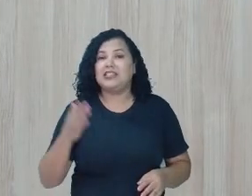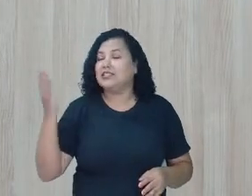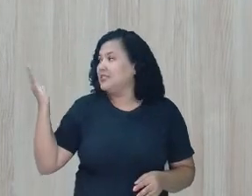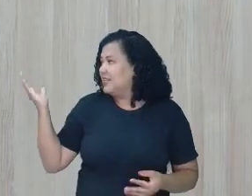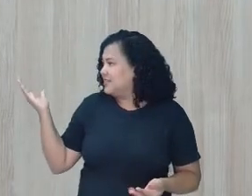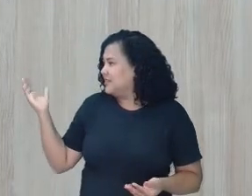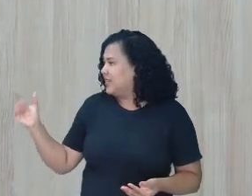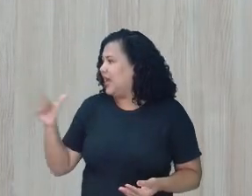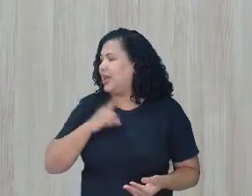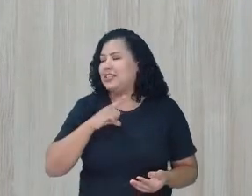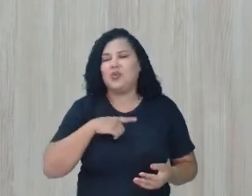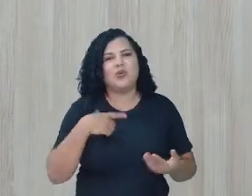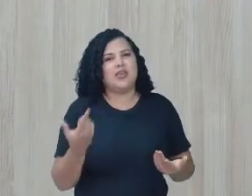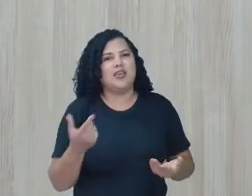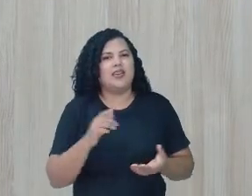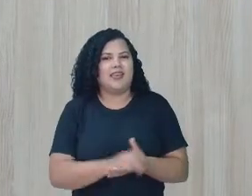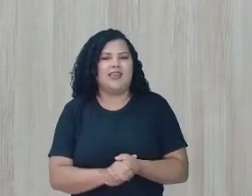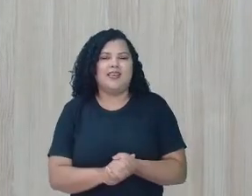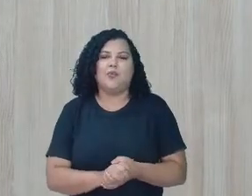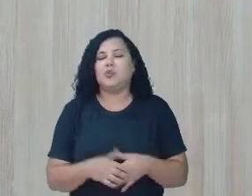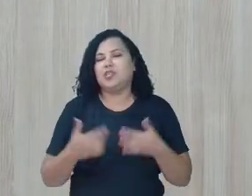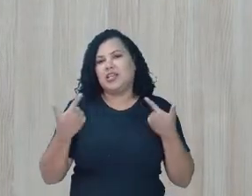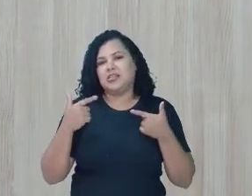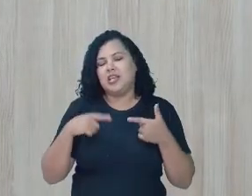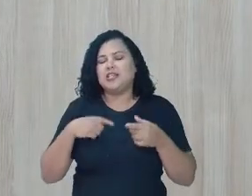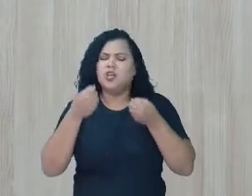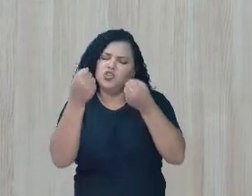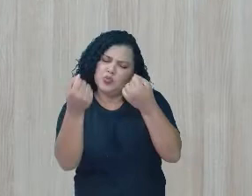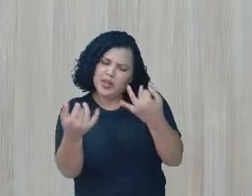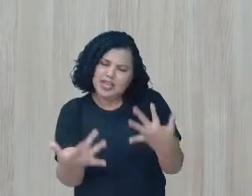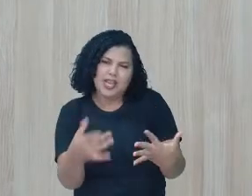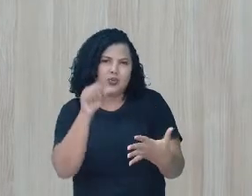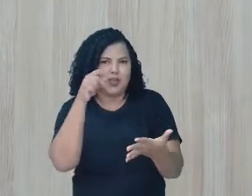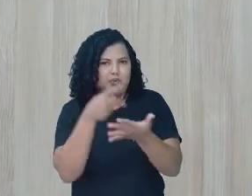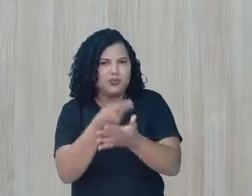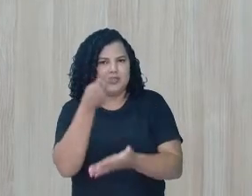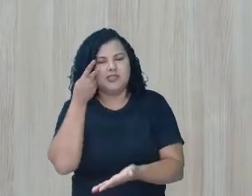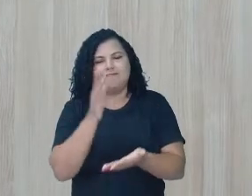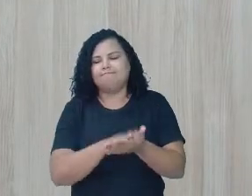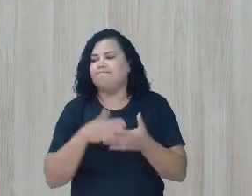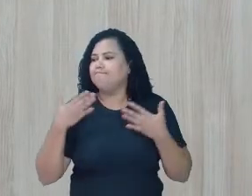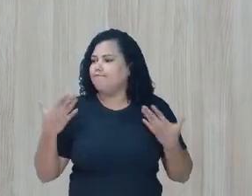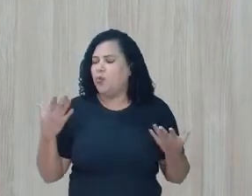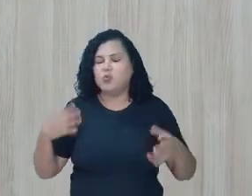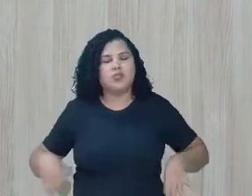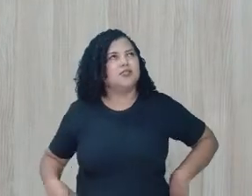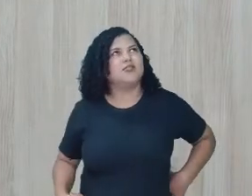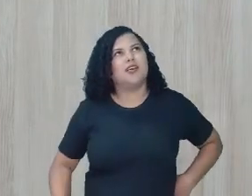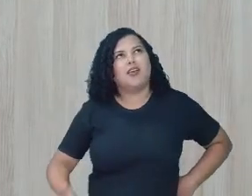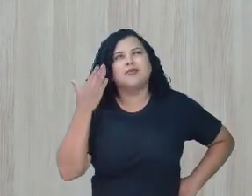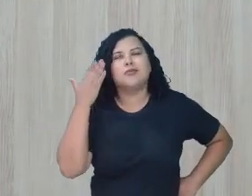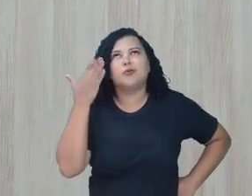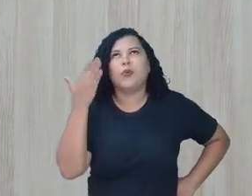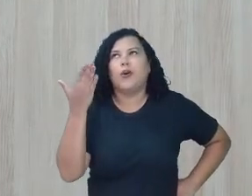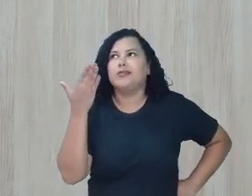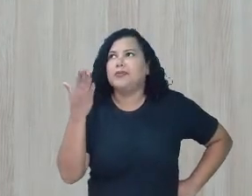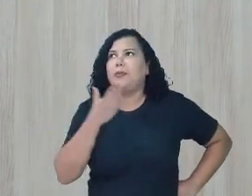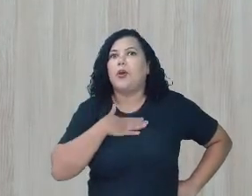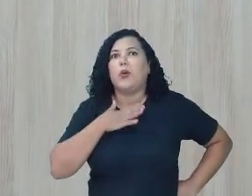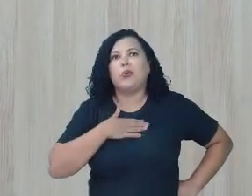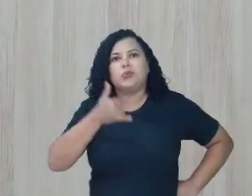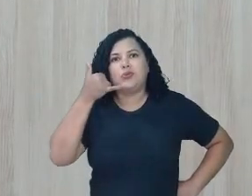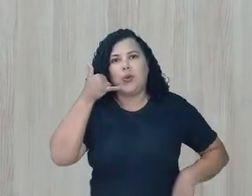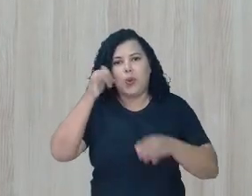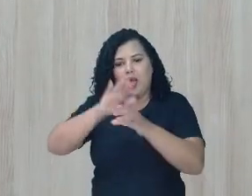a gente tem muito mais irreverência. Ele está contando o caos. Olha que situação horrorosa. O